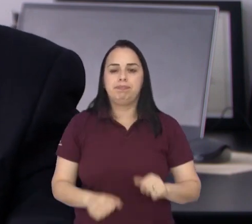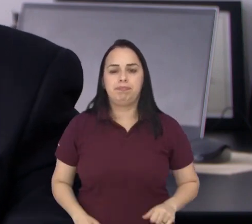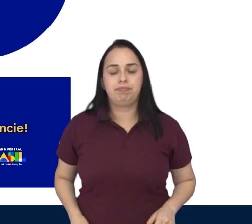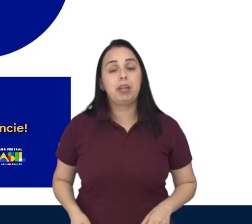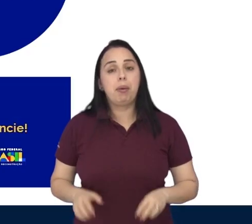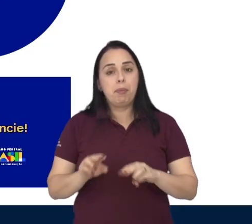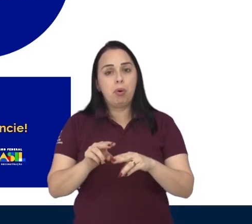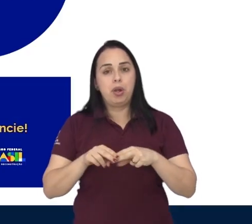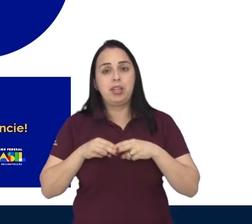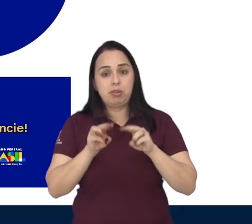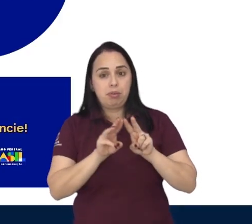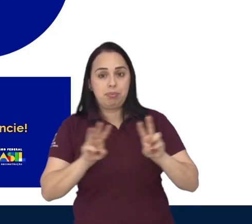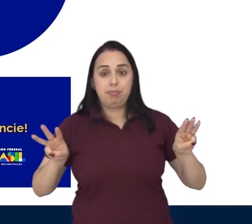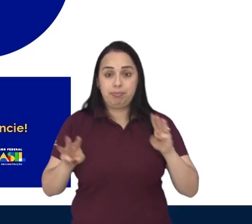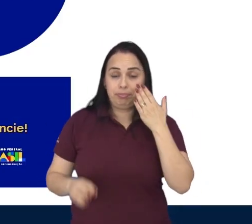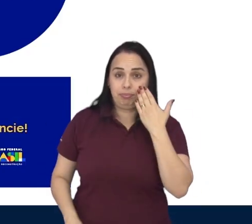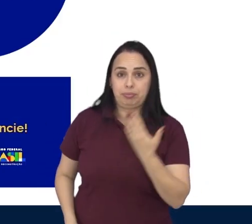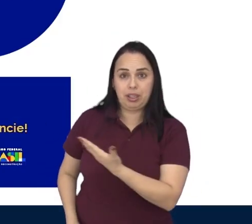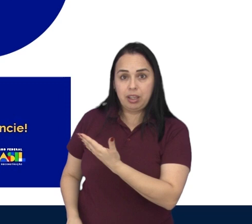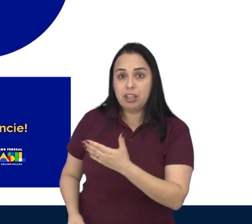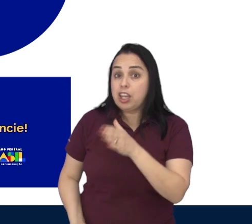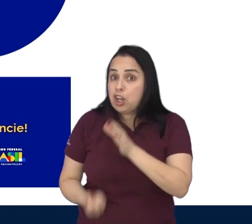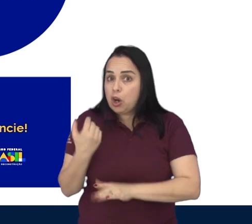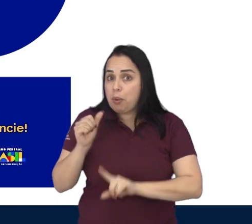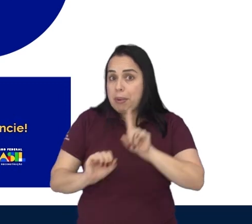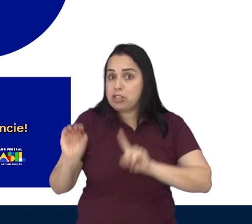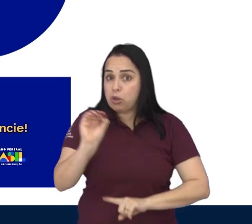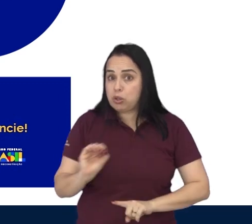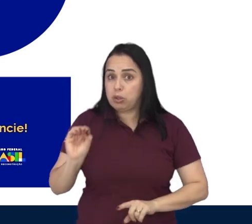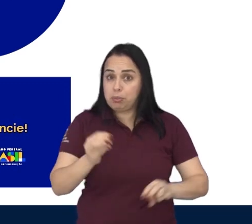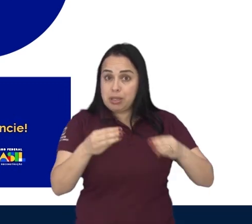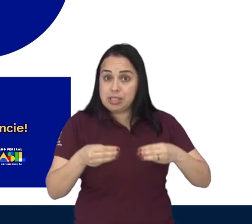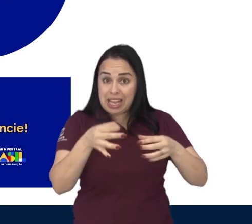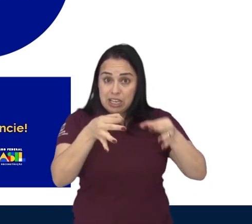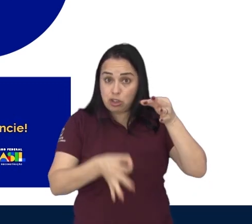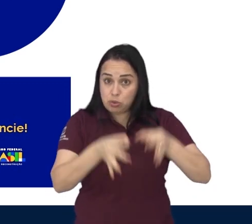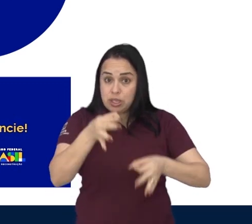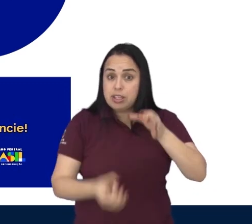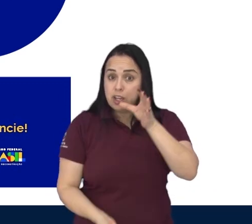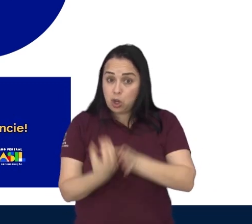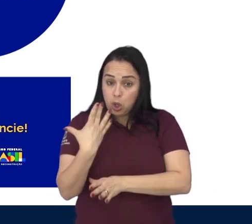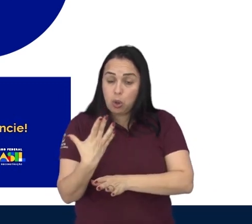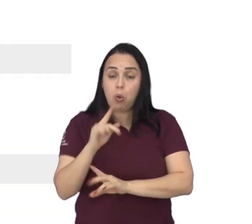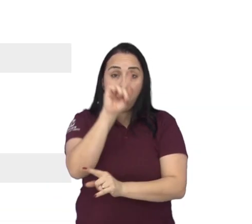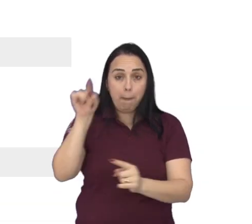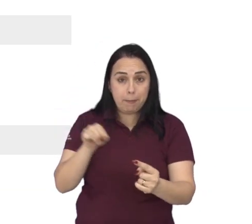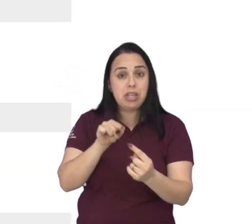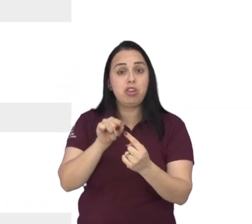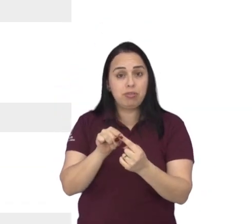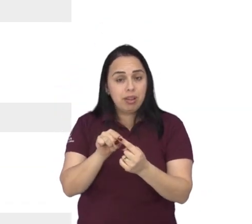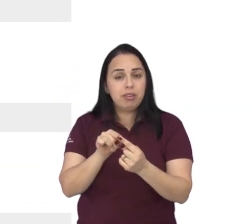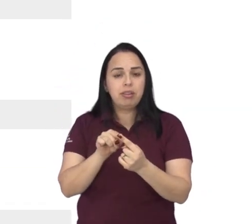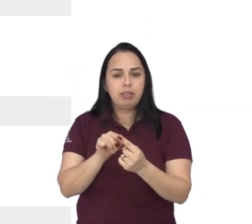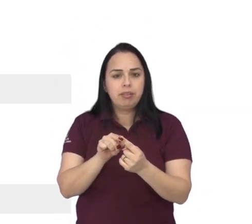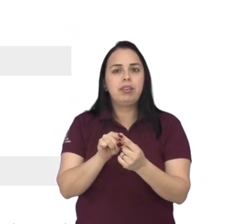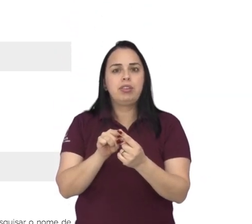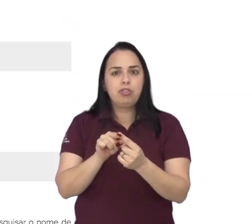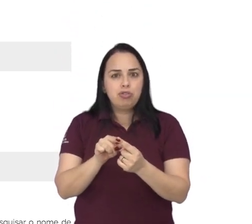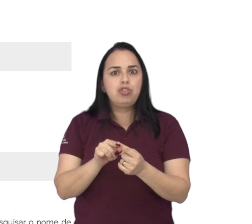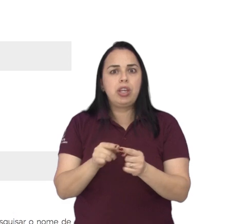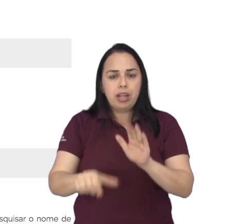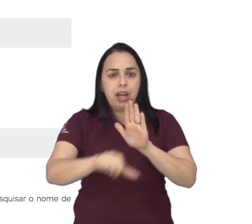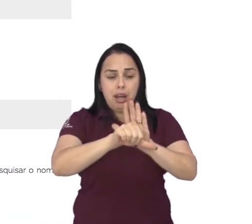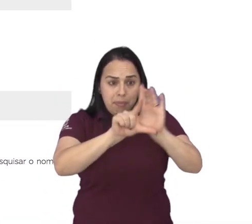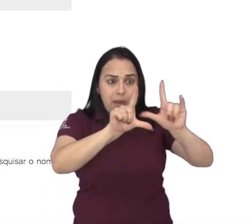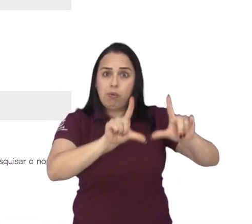contra a criança. Uma plataforma criada em outubro desse ano pelo Ministério da Justiça tem o objetivo de